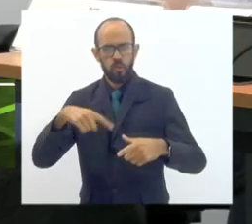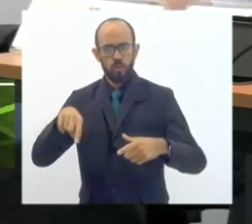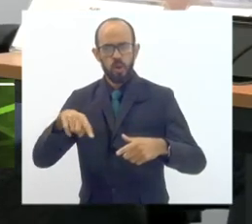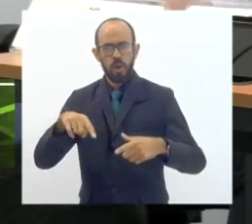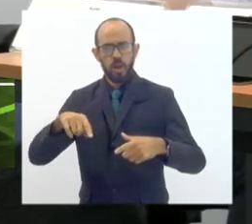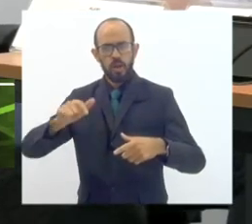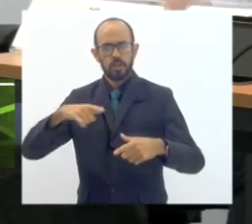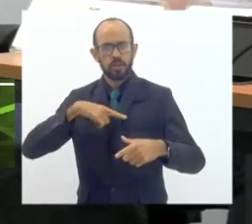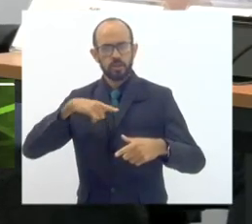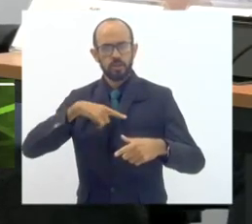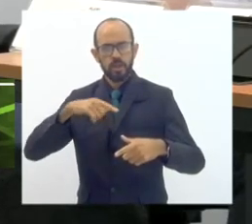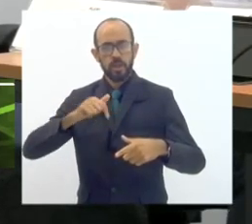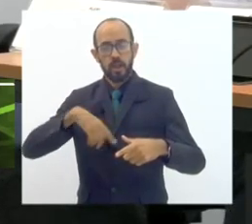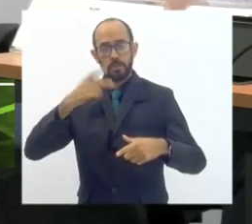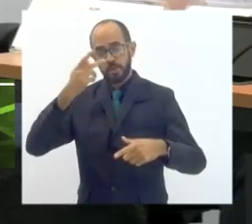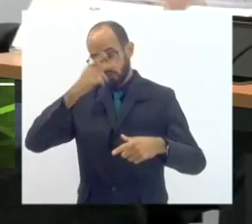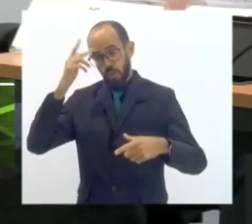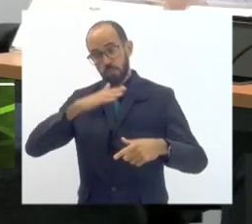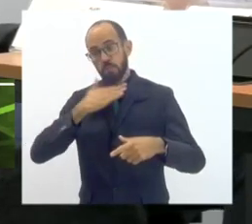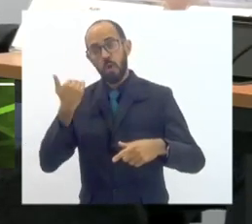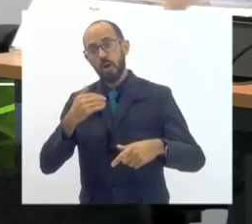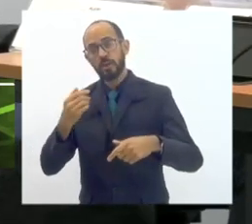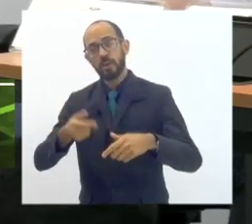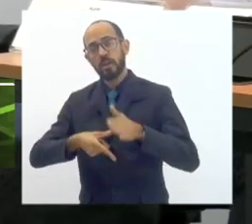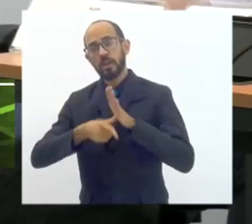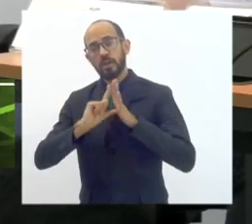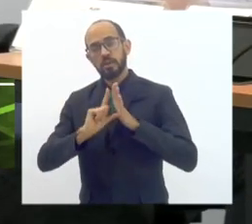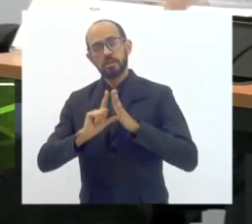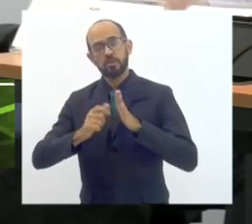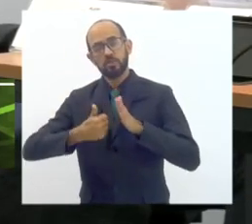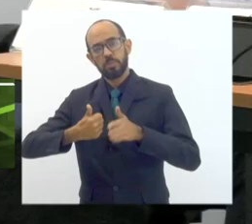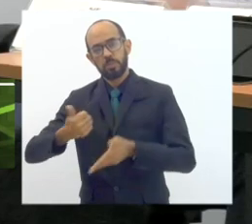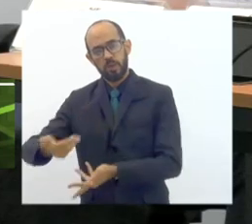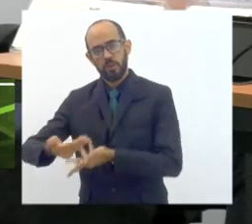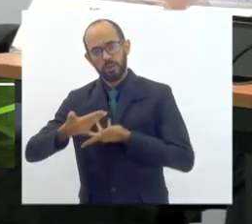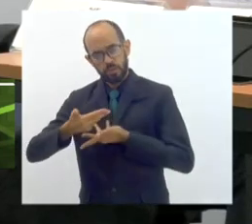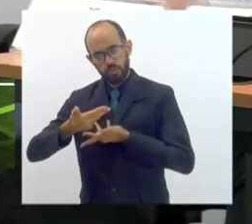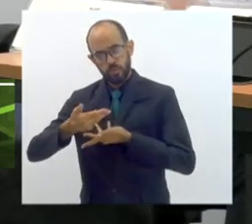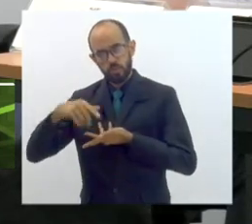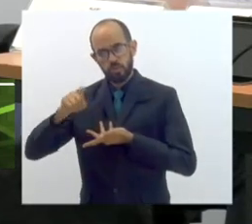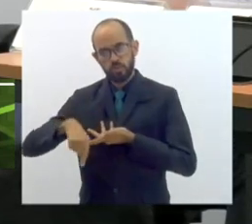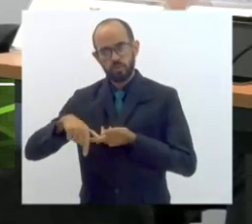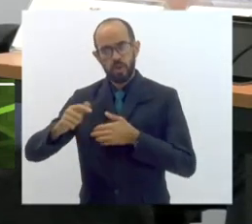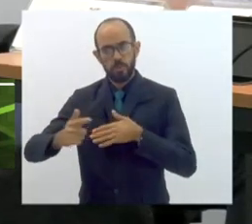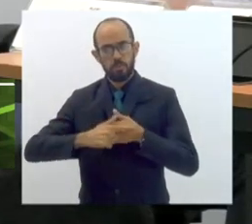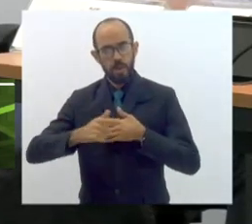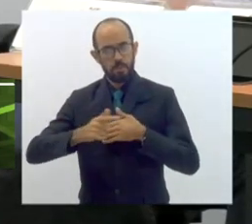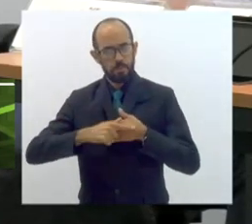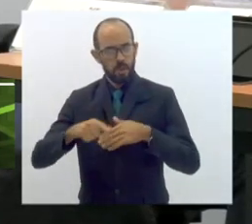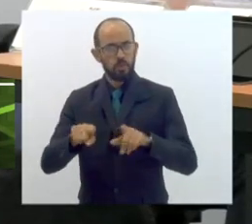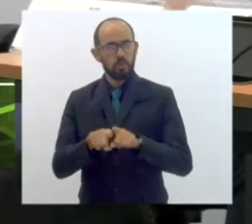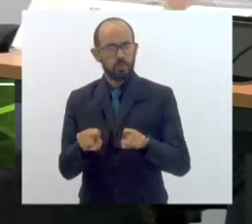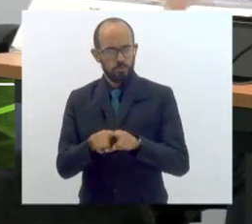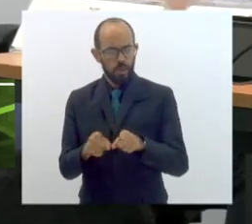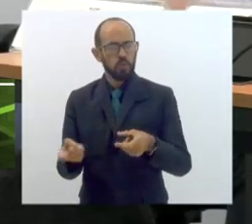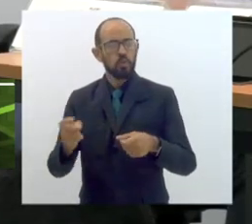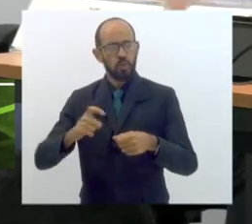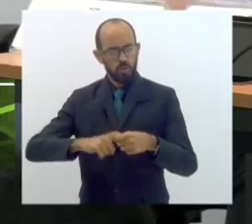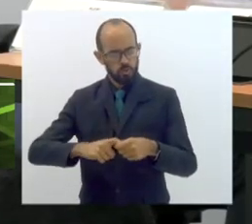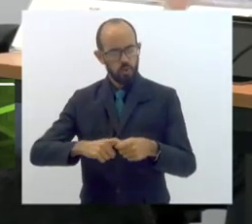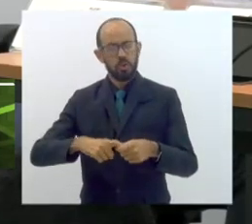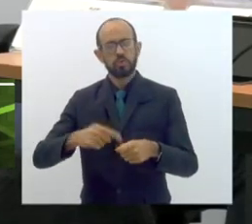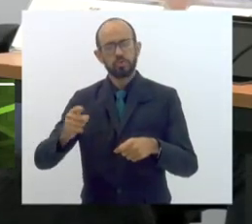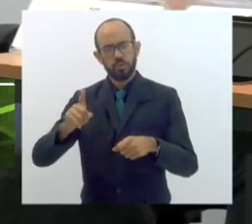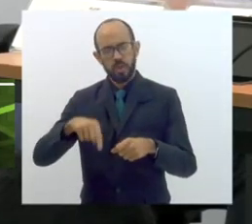está morrendo antes de chegar no primeiro atendimento. Isso é um dos papéis do consórcio na regionalização,